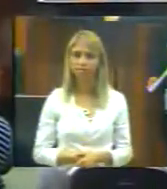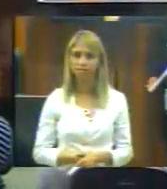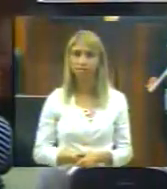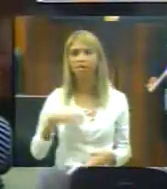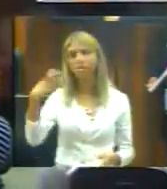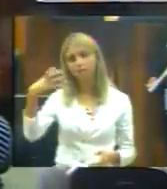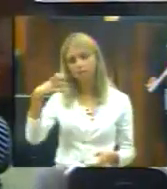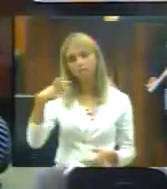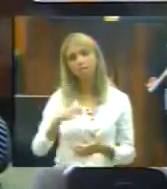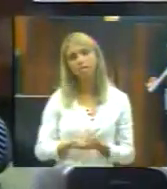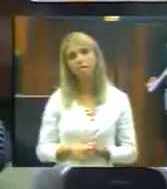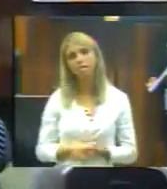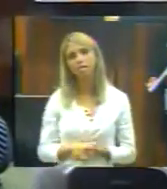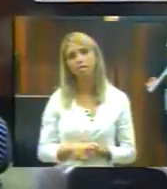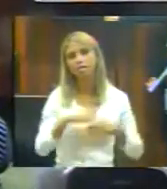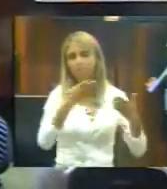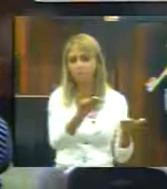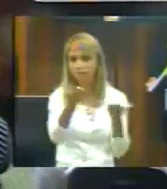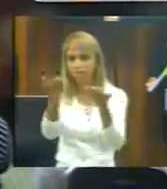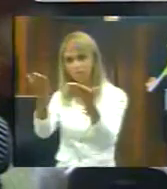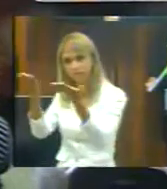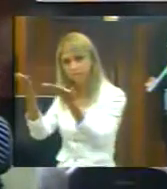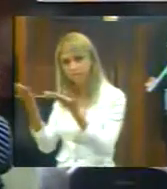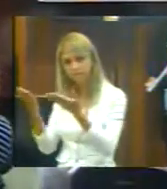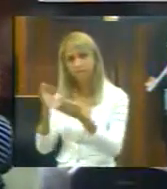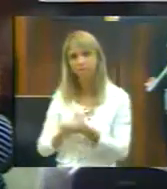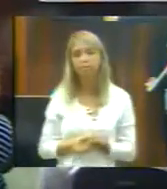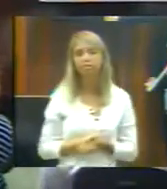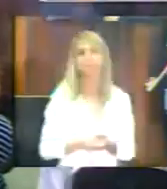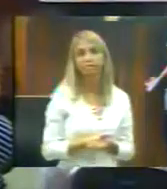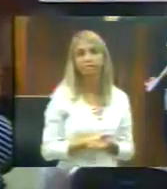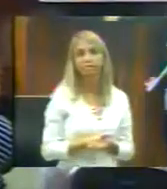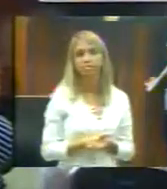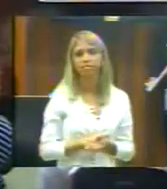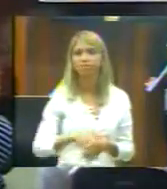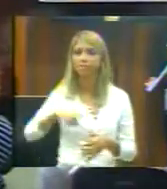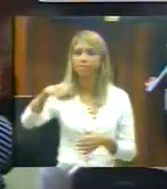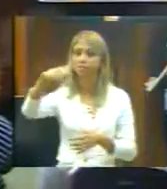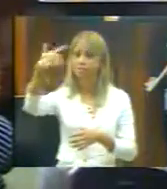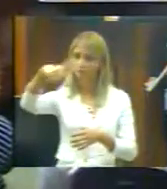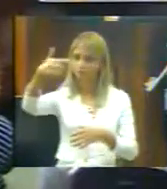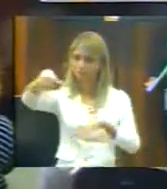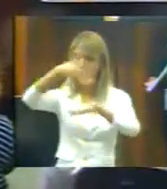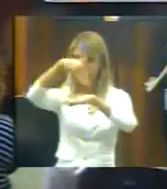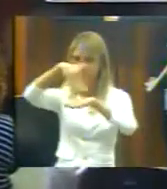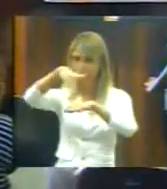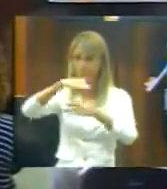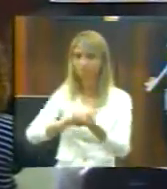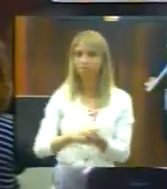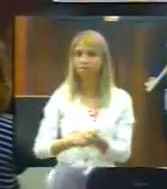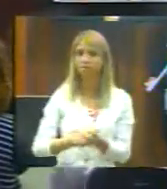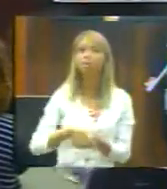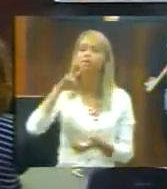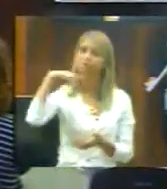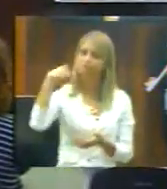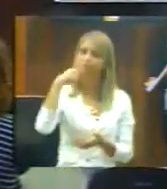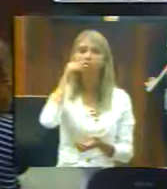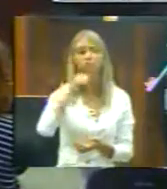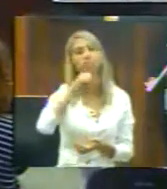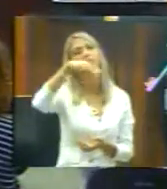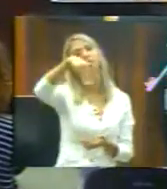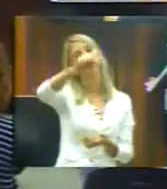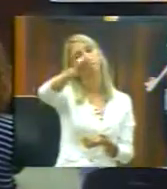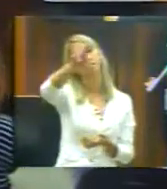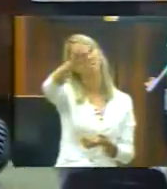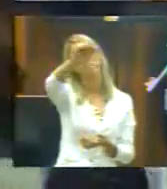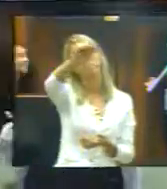Quero chamar para o posse da segunda, de segundo secretário a nobre vereadora Maiara